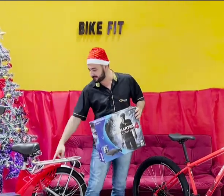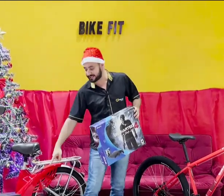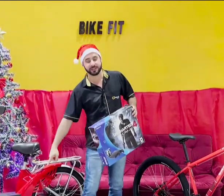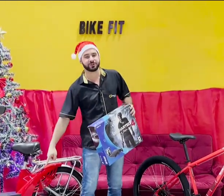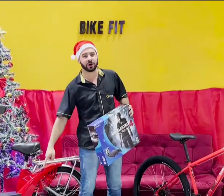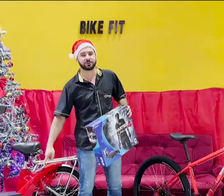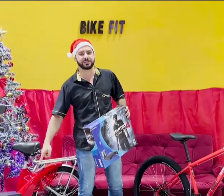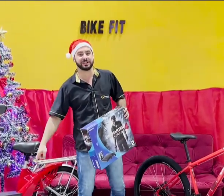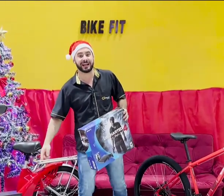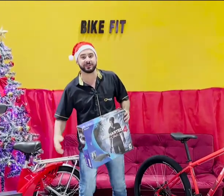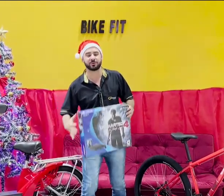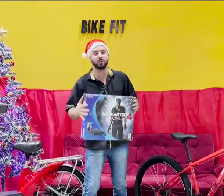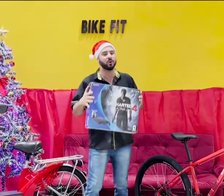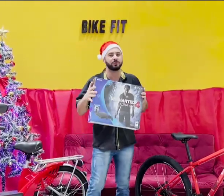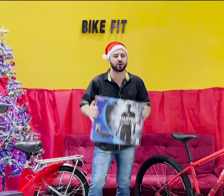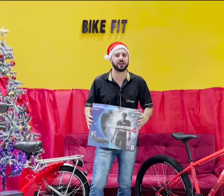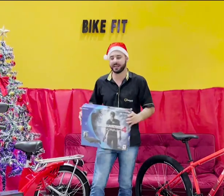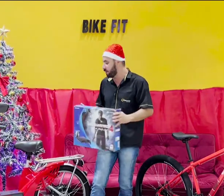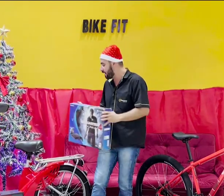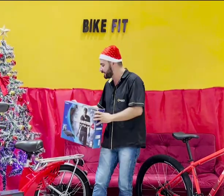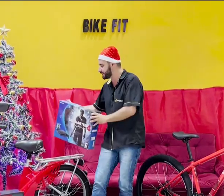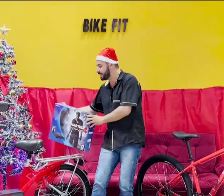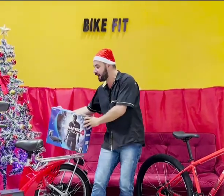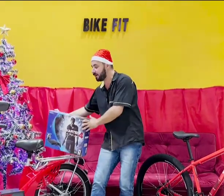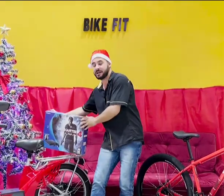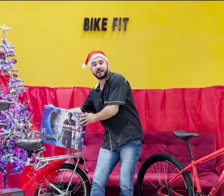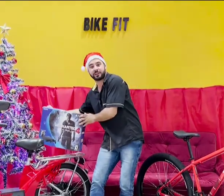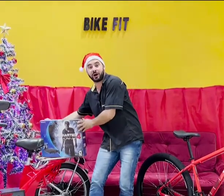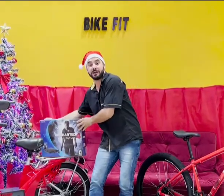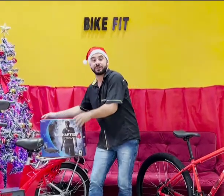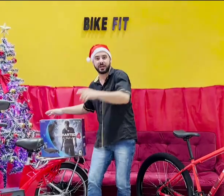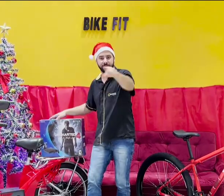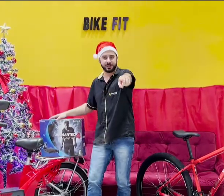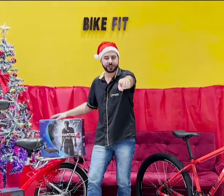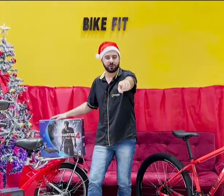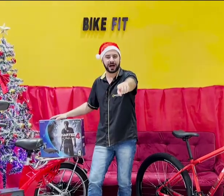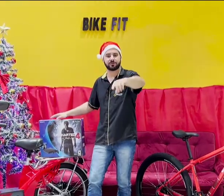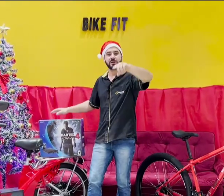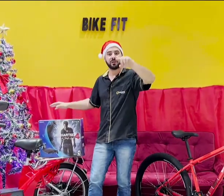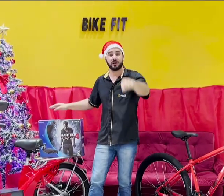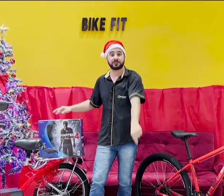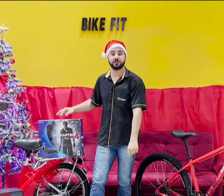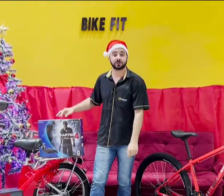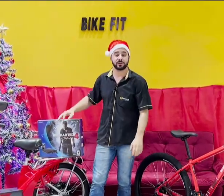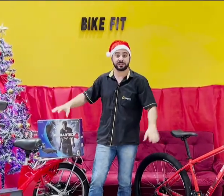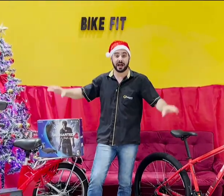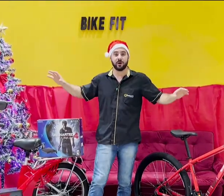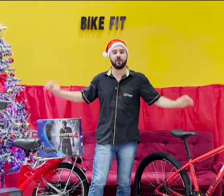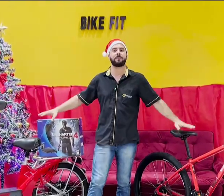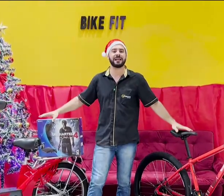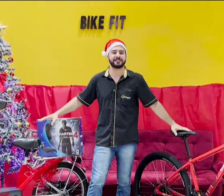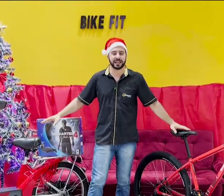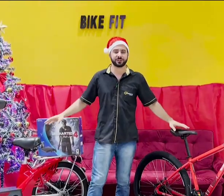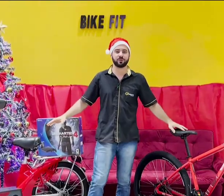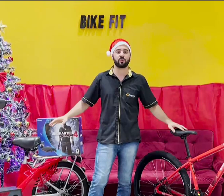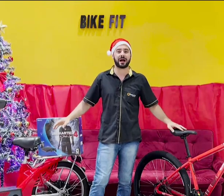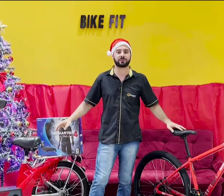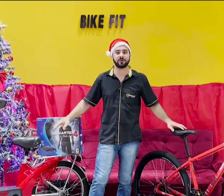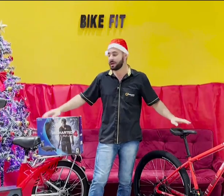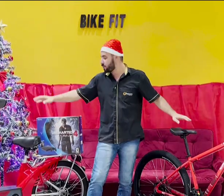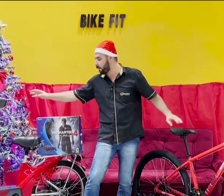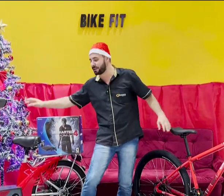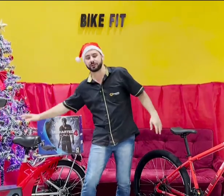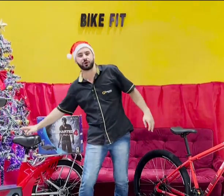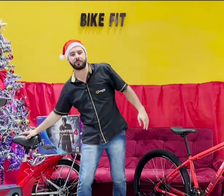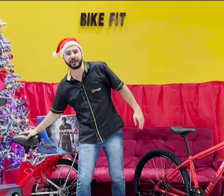e mais 3 jogos originais com controle original. Então, ó, dia 24, nós vamos sortear um PlayStation